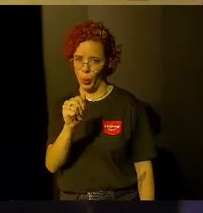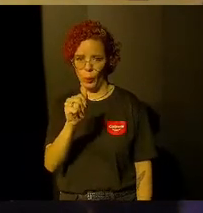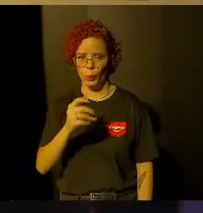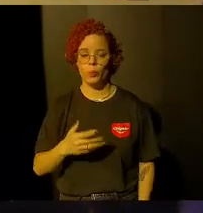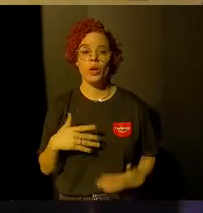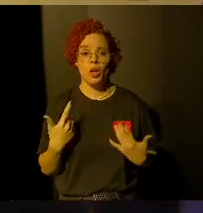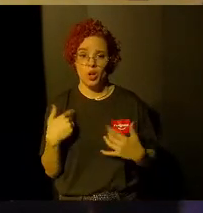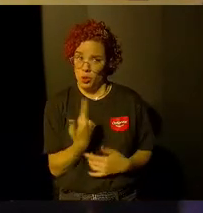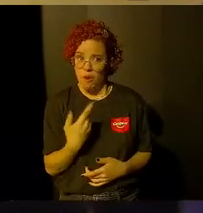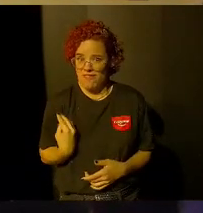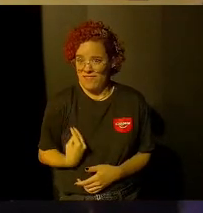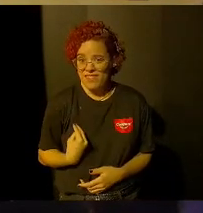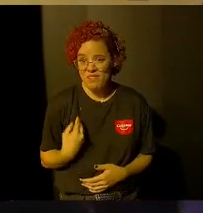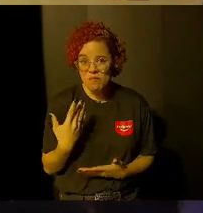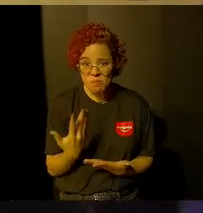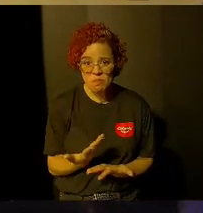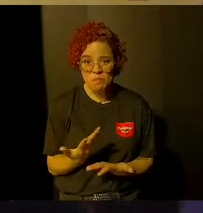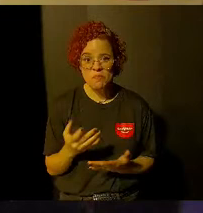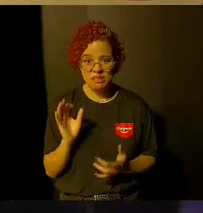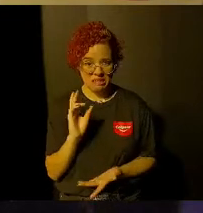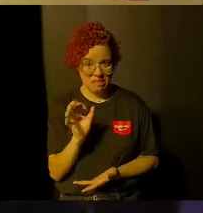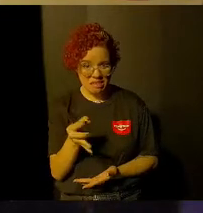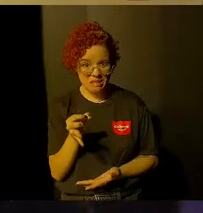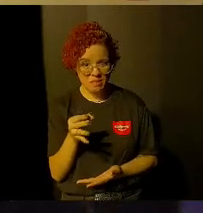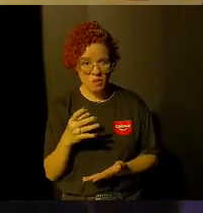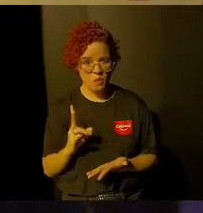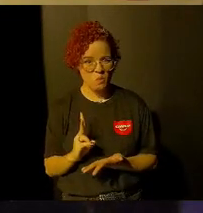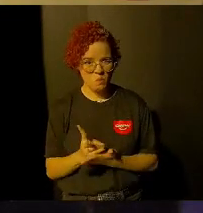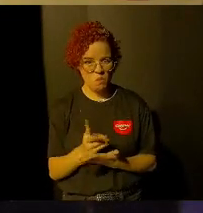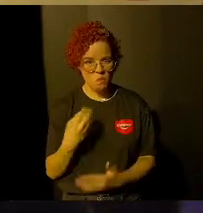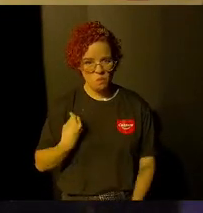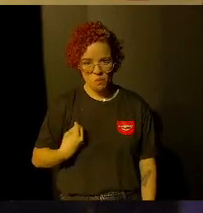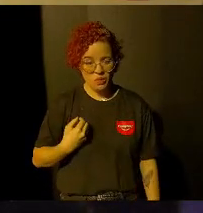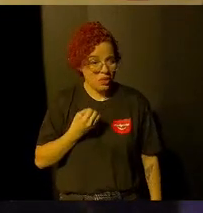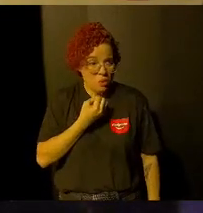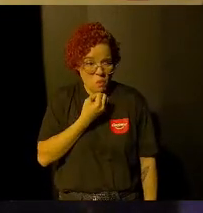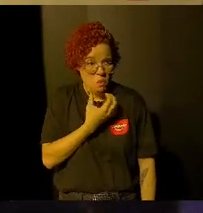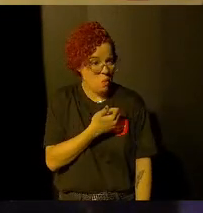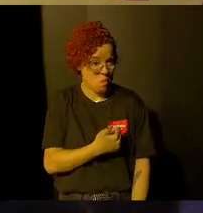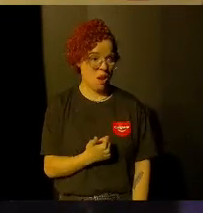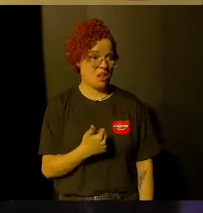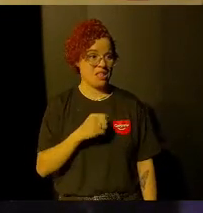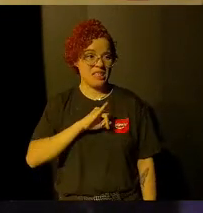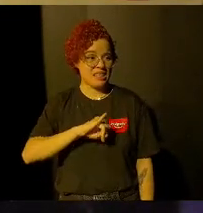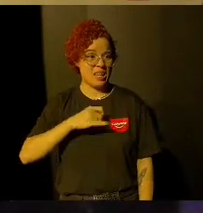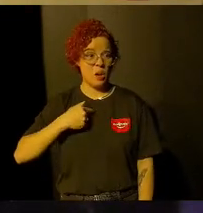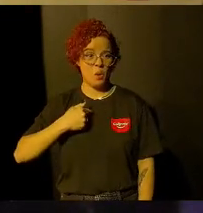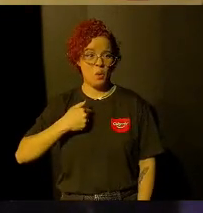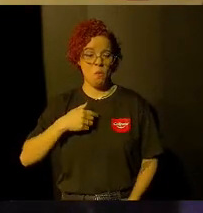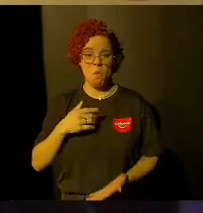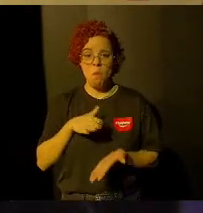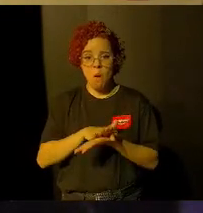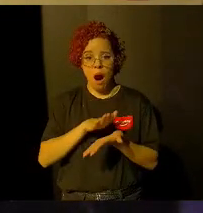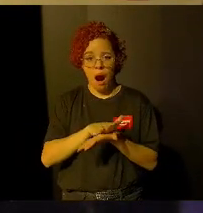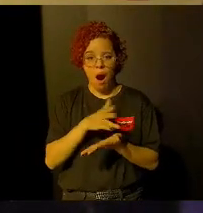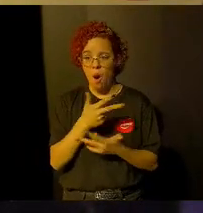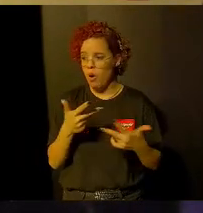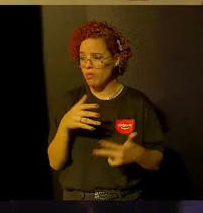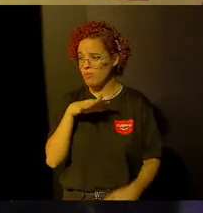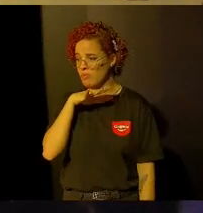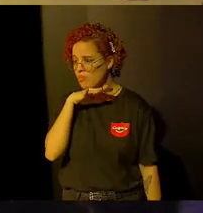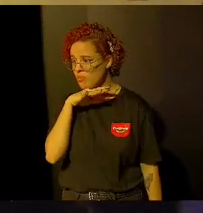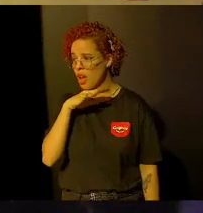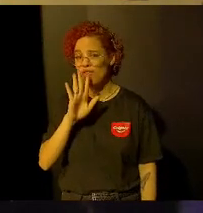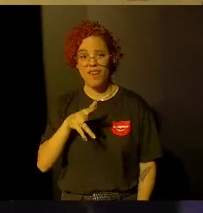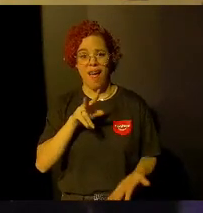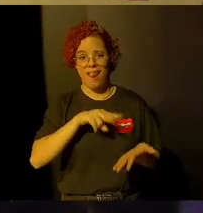a gente sobrevive aos livros ruins que a gente lê na vida então tá tudo bem o seu publicar uma coisa ruim também entendeu Já li tantos